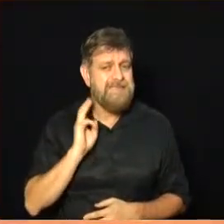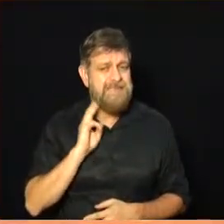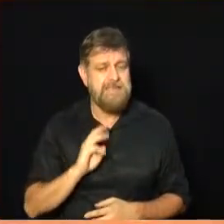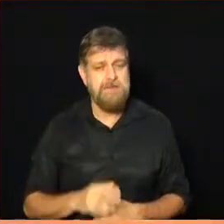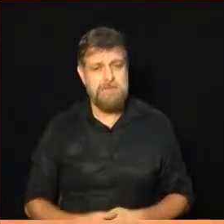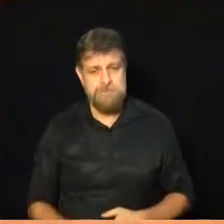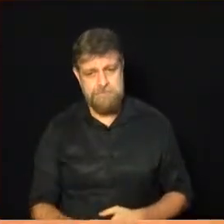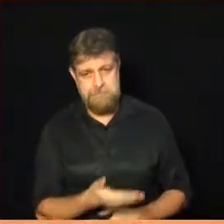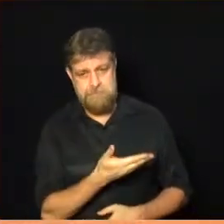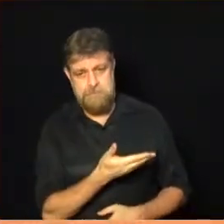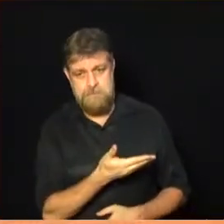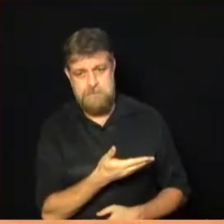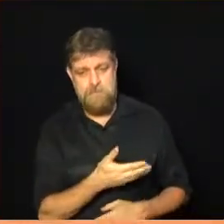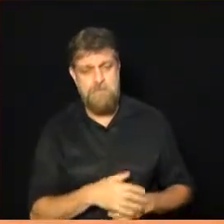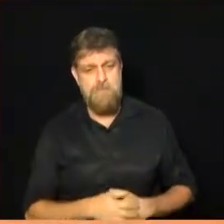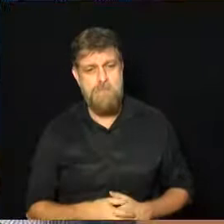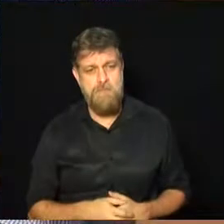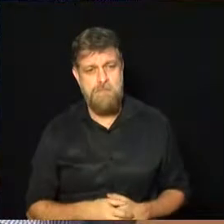palavra. Vereador.